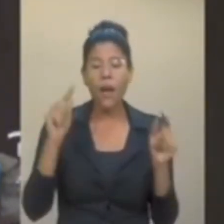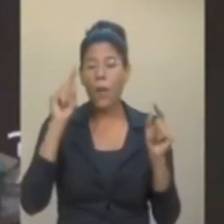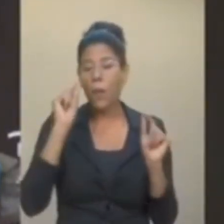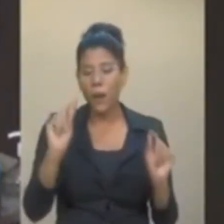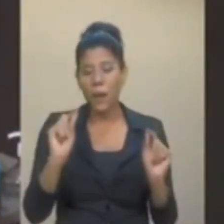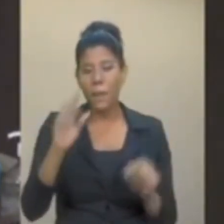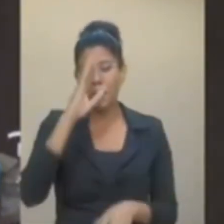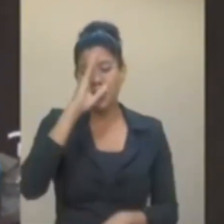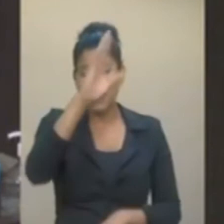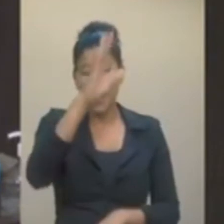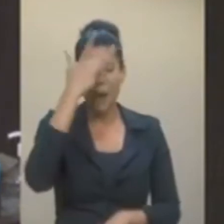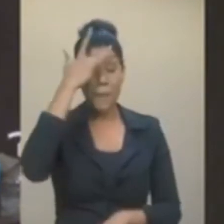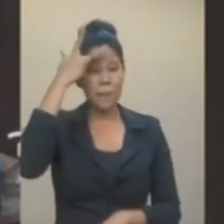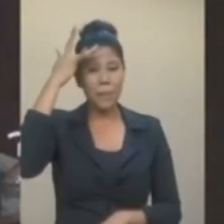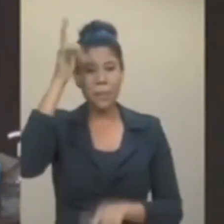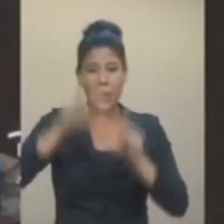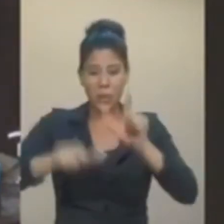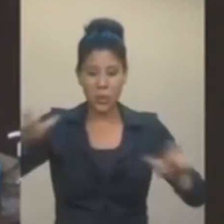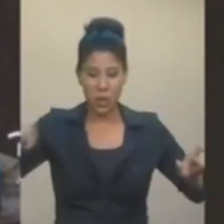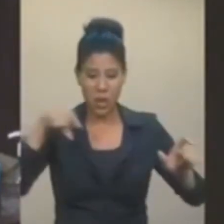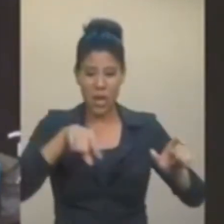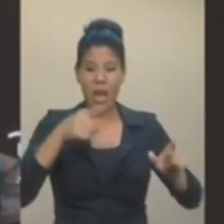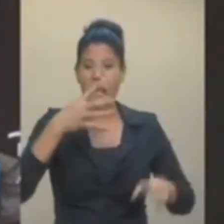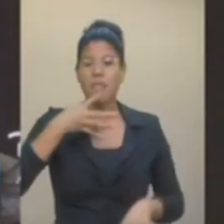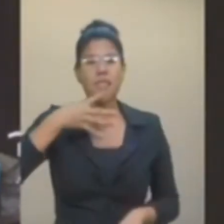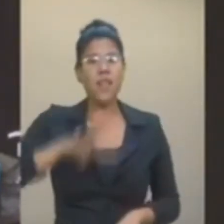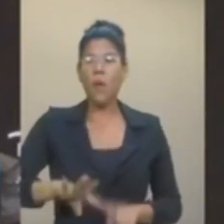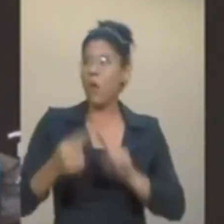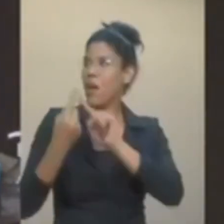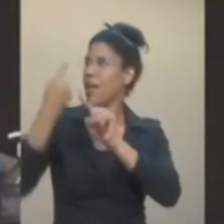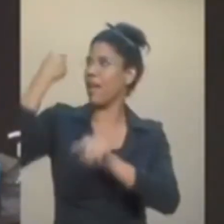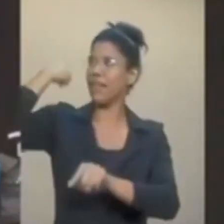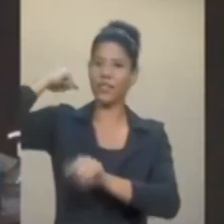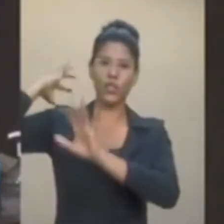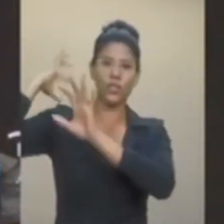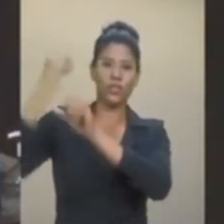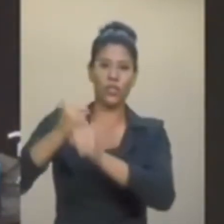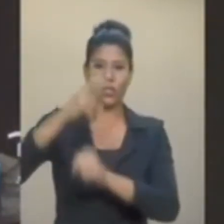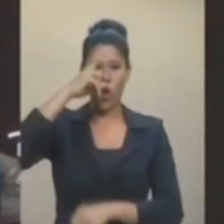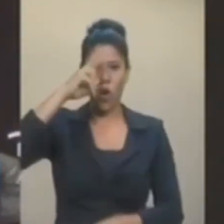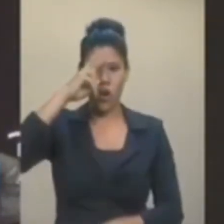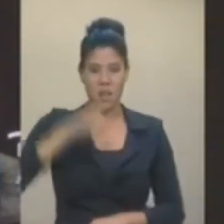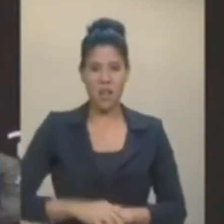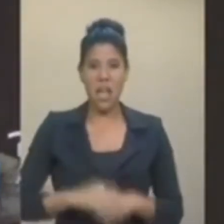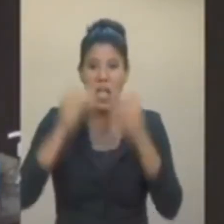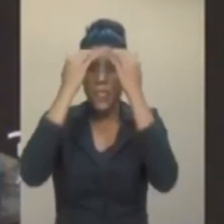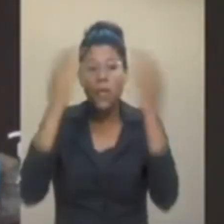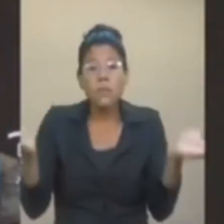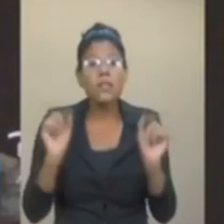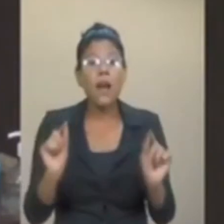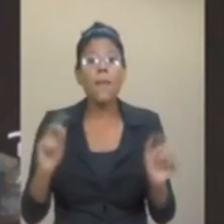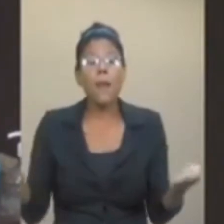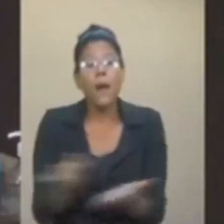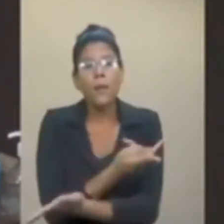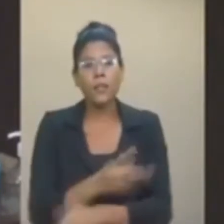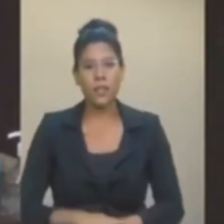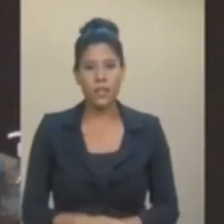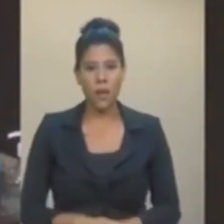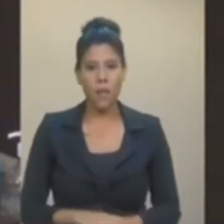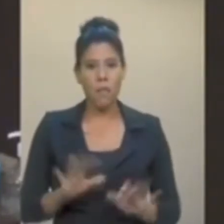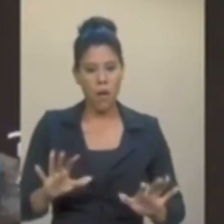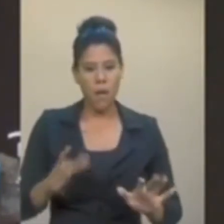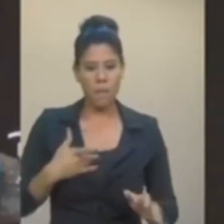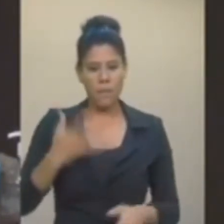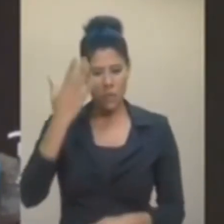aqueles e aquelas que não sabem o que aconteceu, ou que pior do que isso, em sabendo, querem